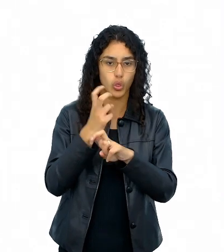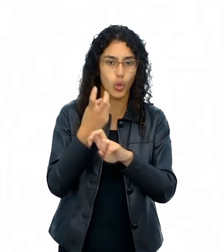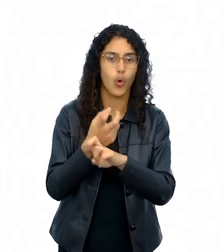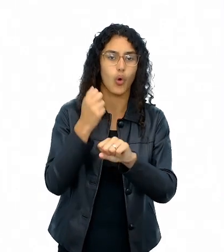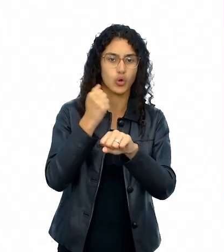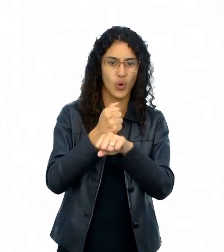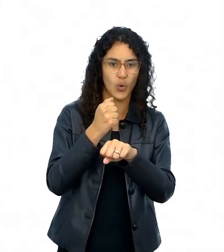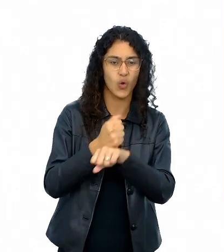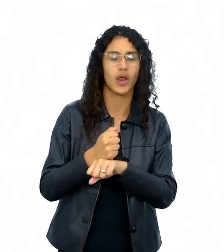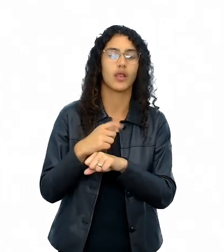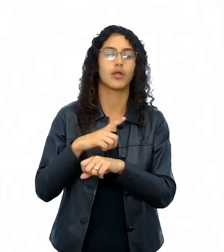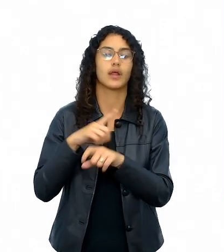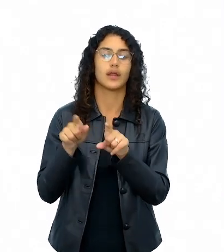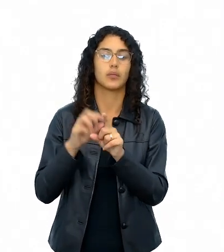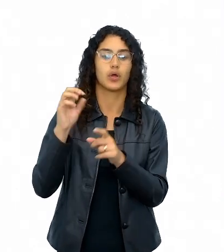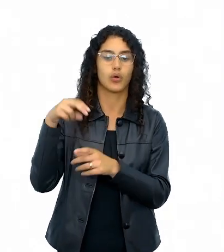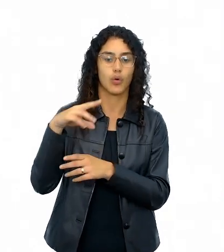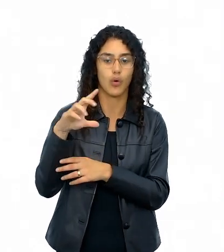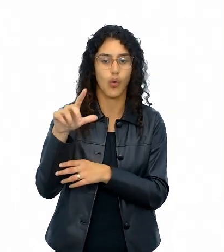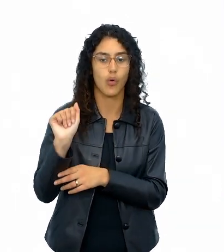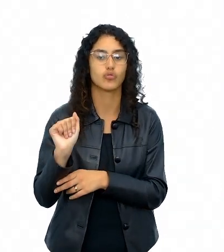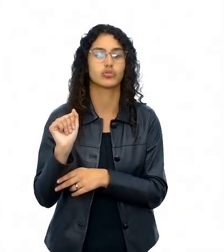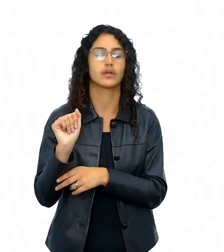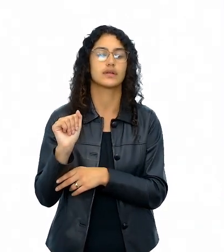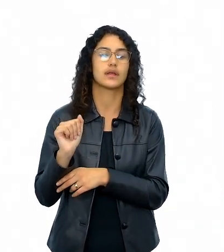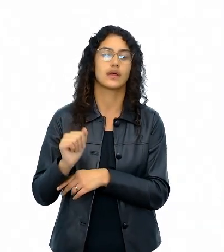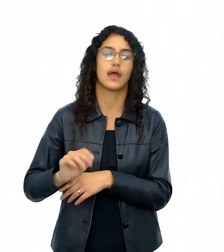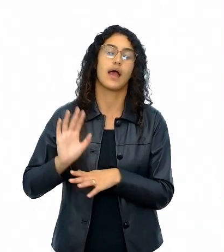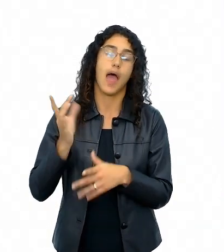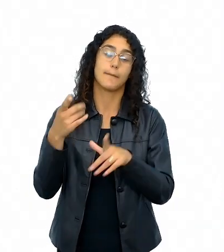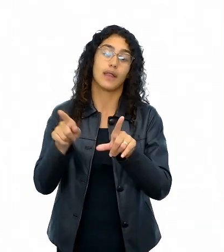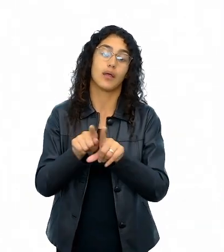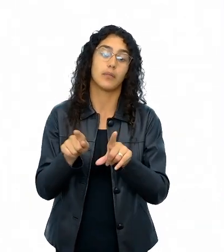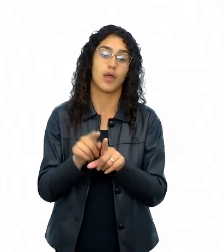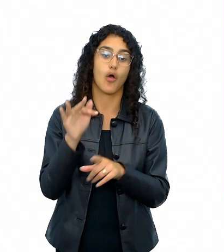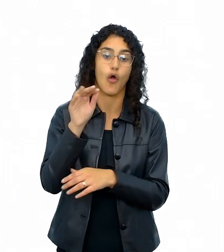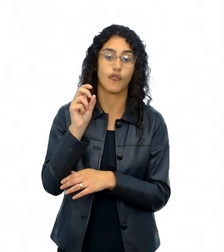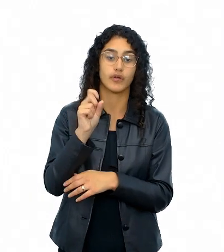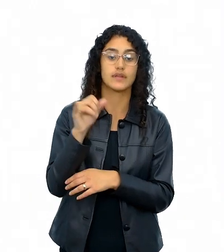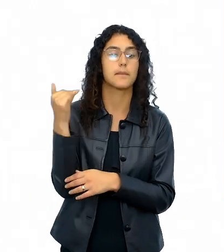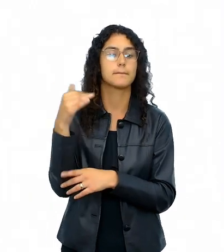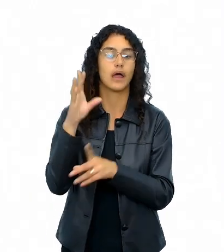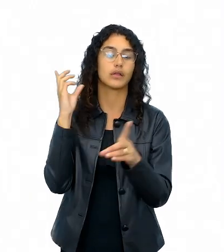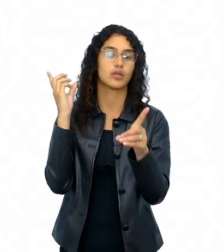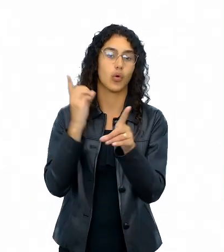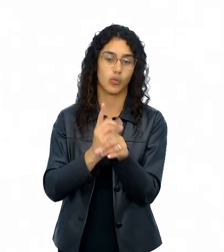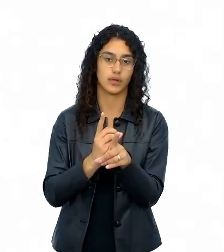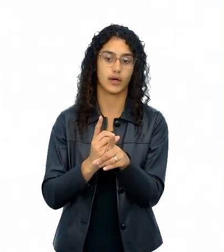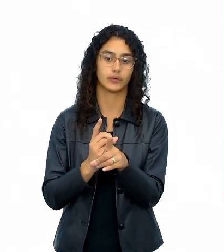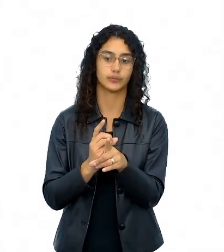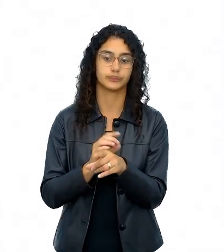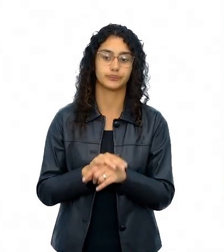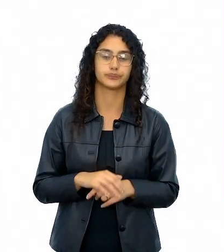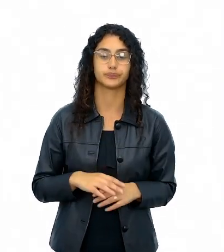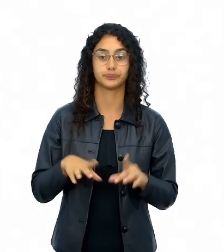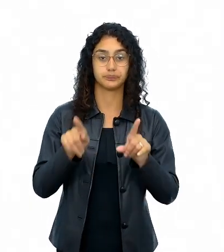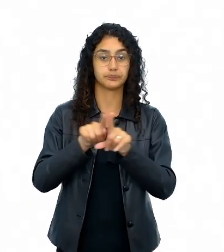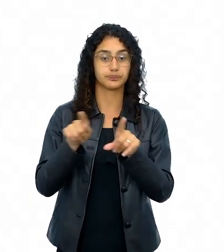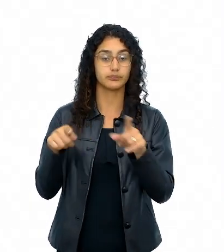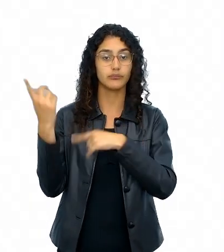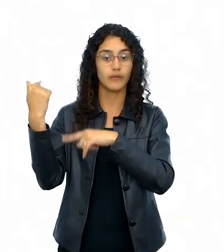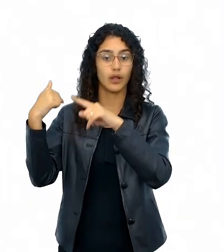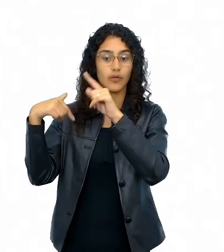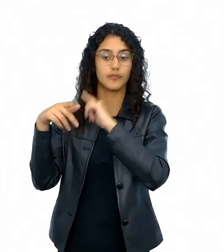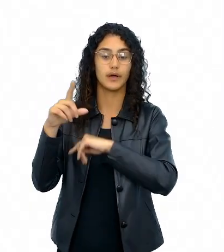então por isso que conchas, né, esqueleto, acabam sendo os fósseis mais encontrados. né? E a partir daí também desenvolver, às